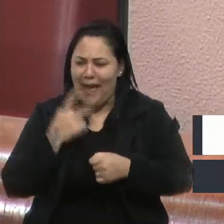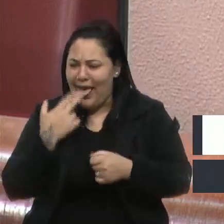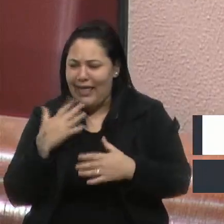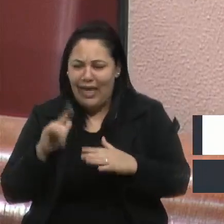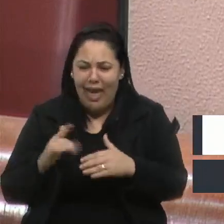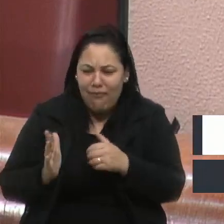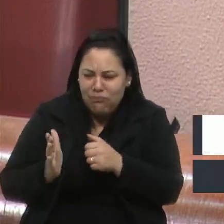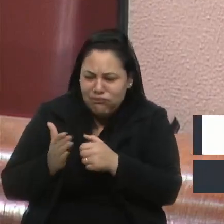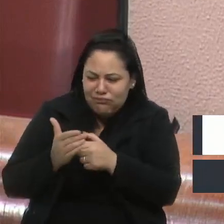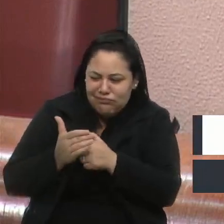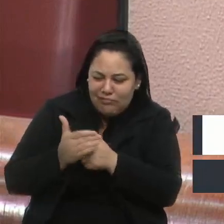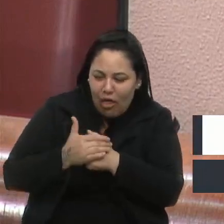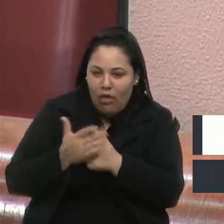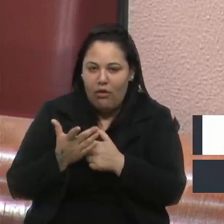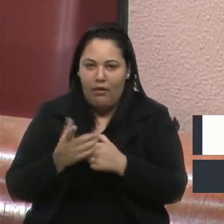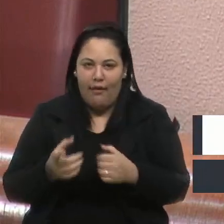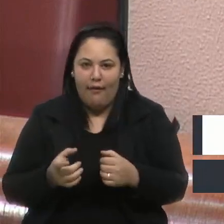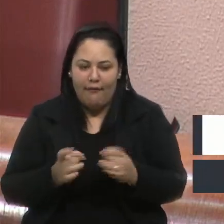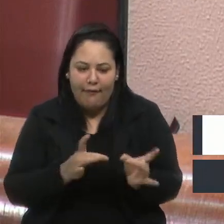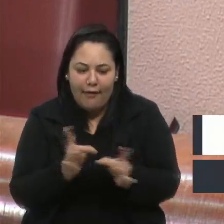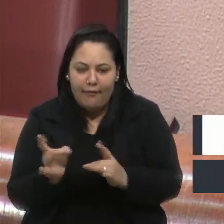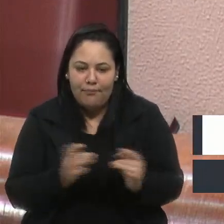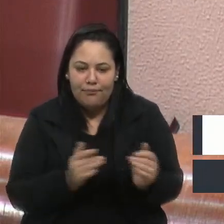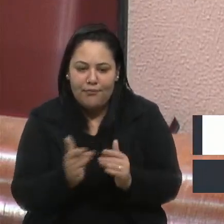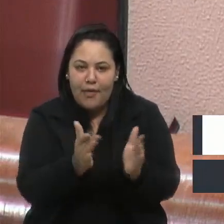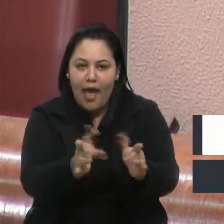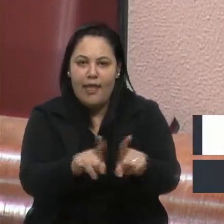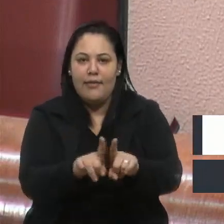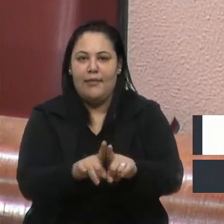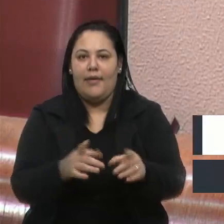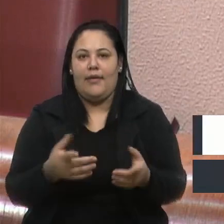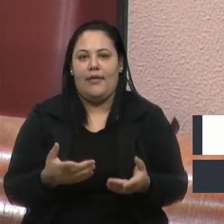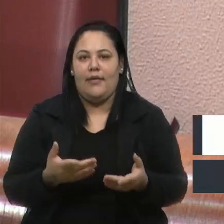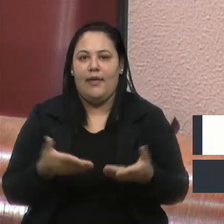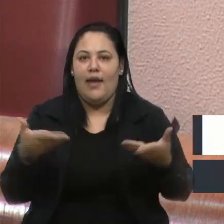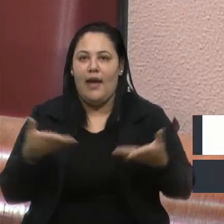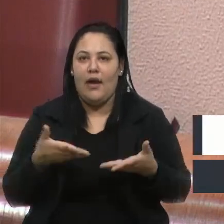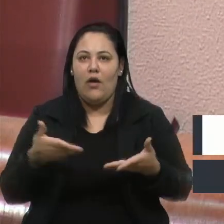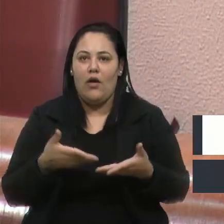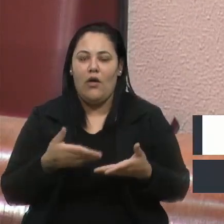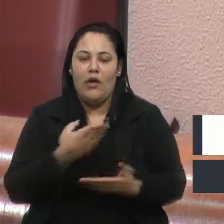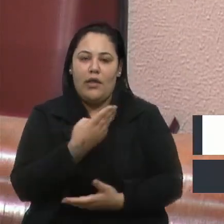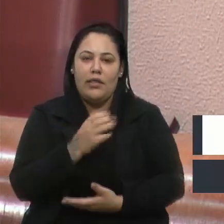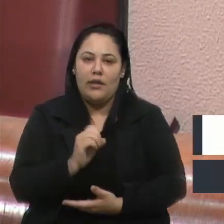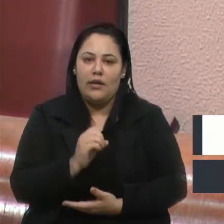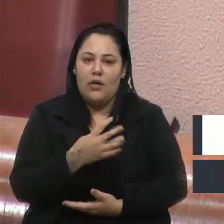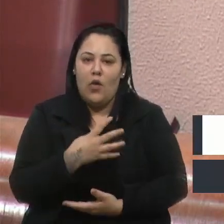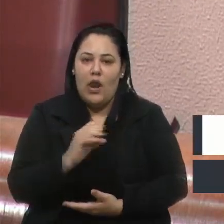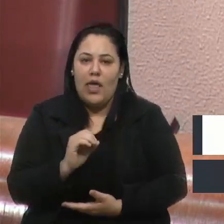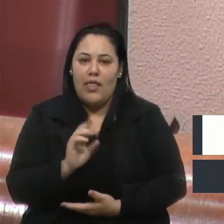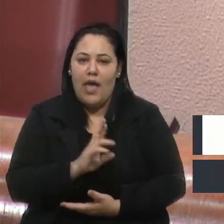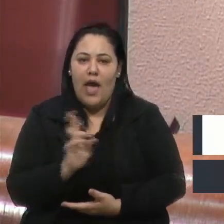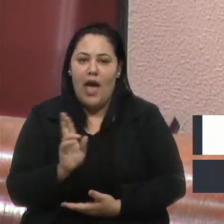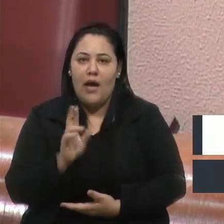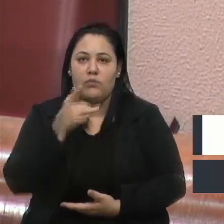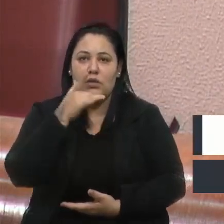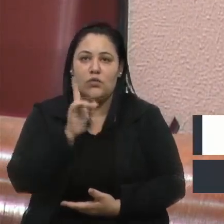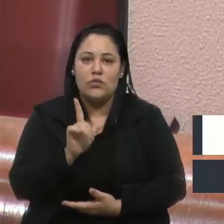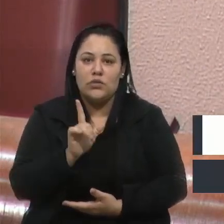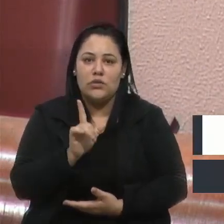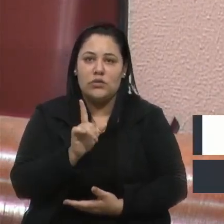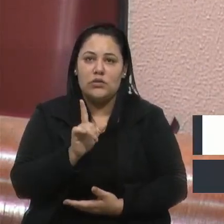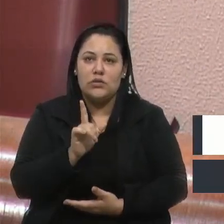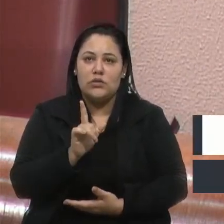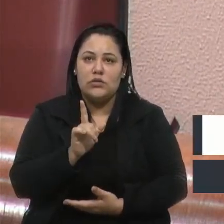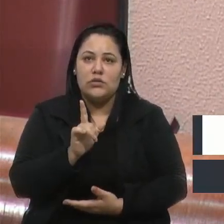as nossas estradas, como estão fazendo, agora vai custar 30, 40 reais mais ou menos para conseguir se deslocar de